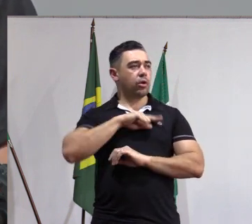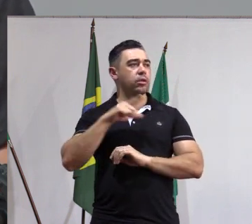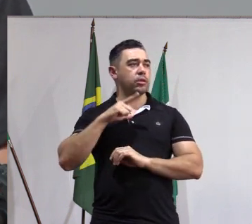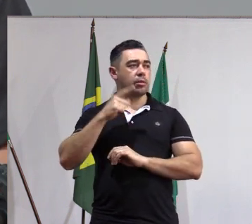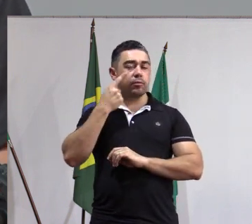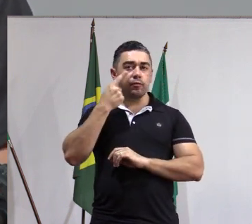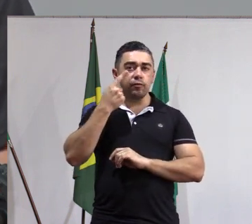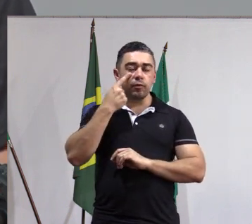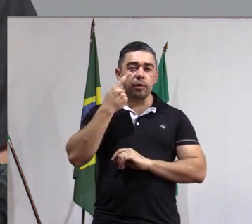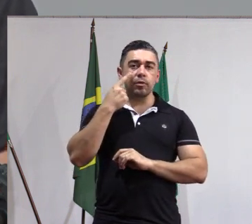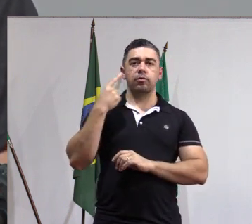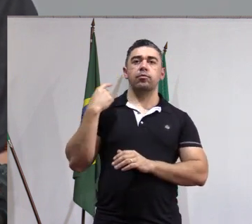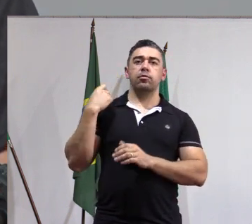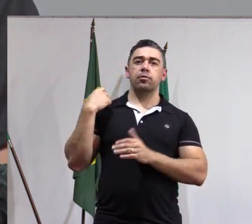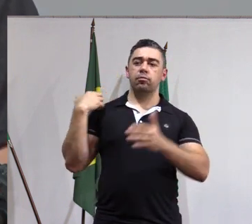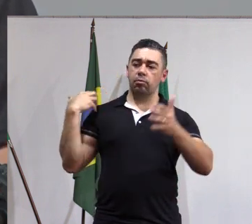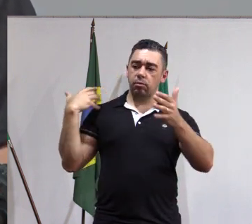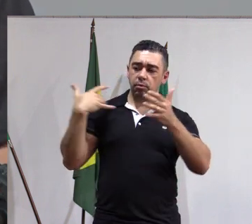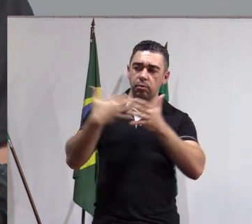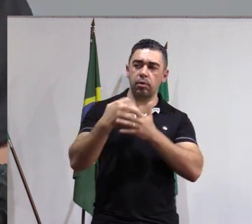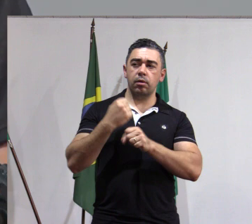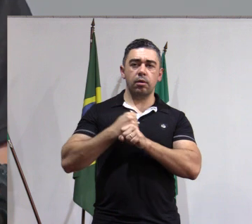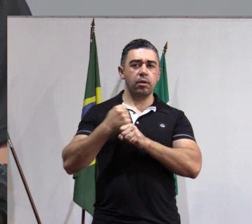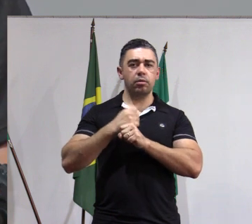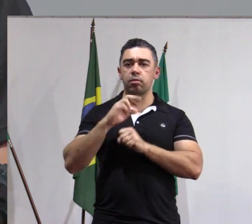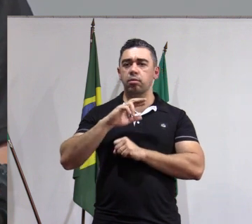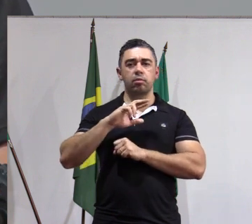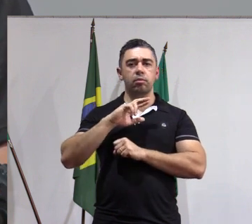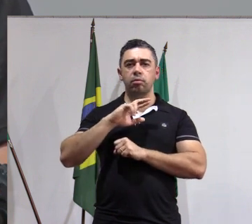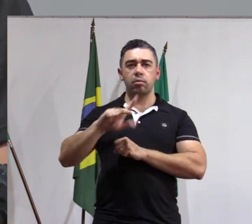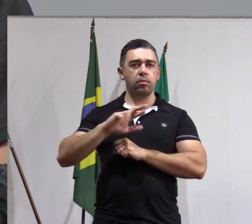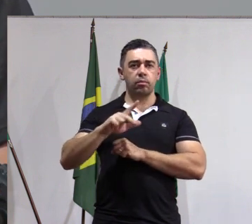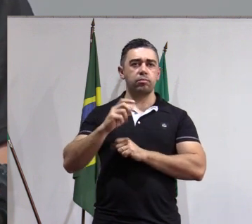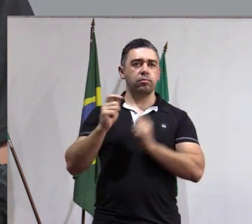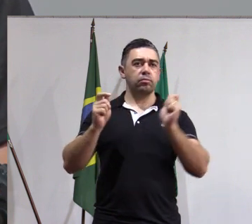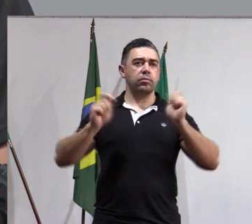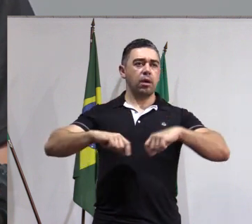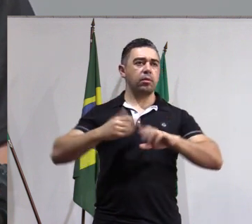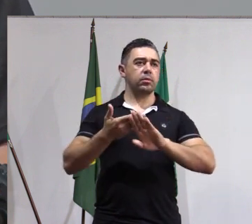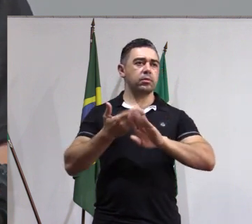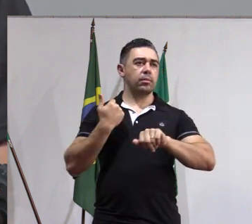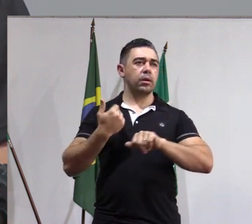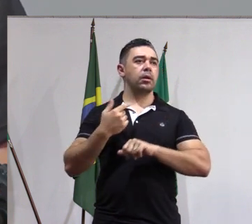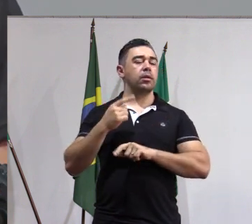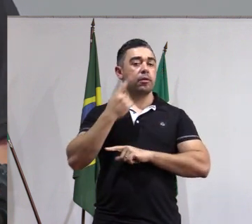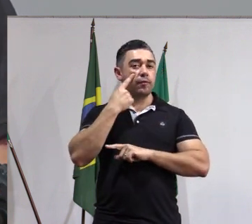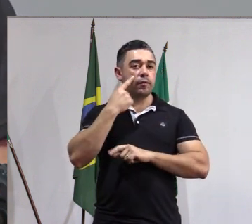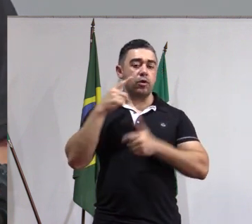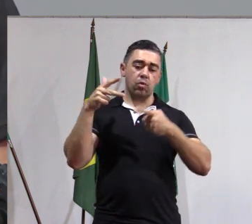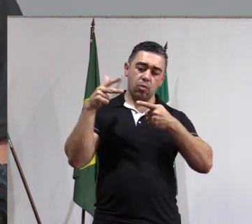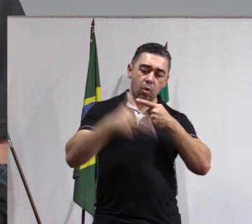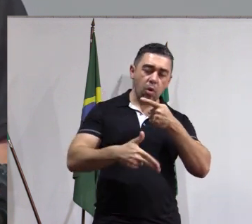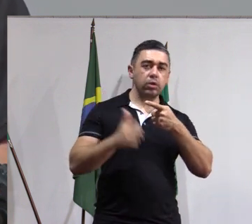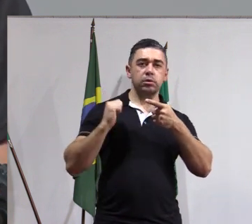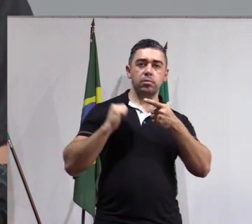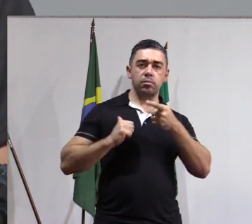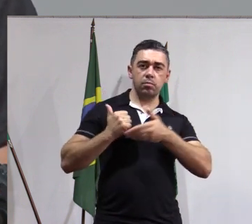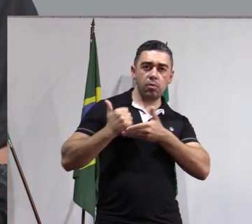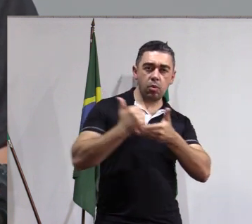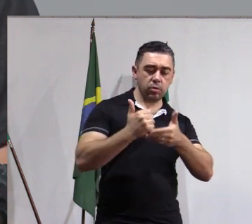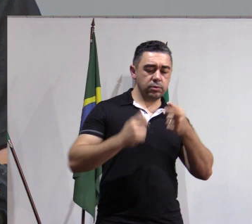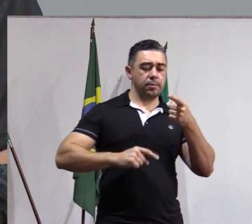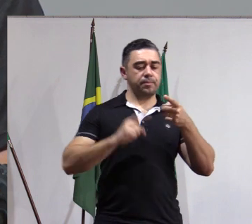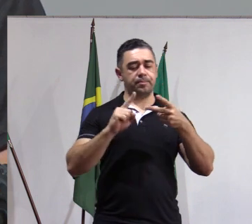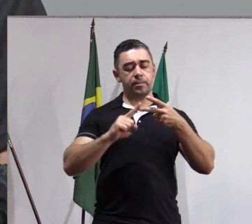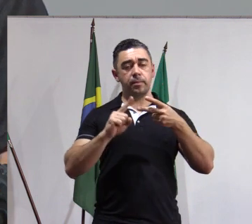tem vivido ao longo dos últimos anos. Não dá para separar e olhar isso sem olhar para o corte das bolsas no início do ano.